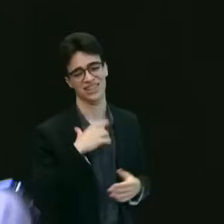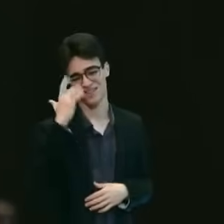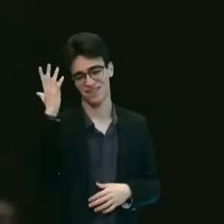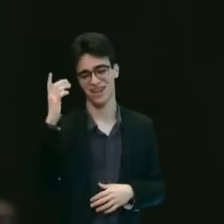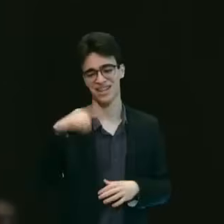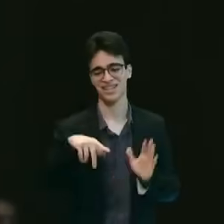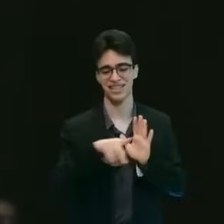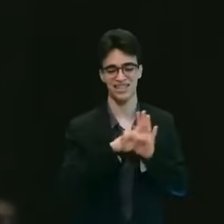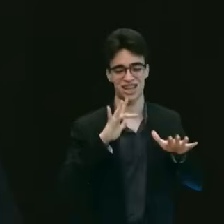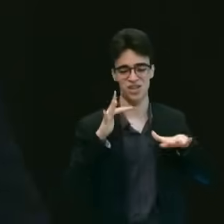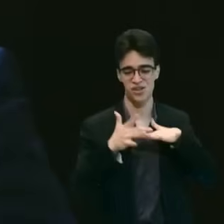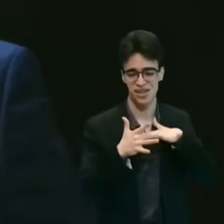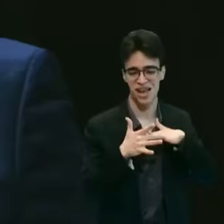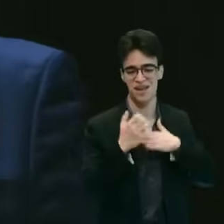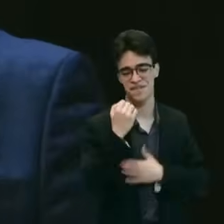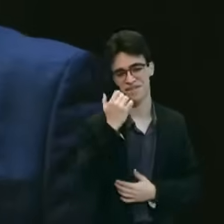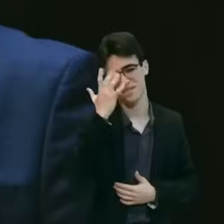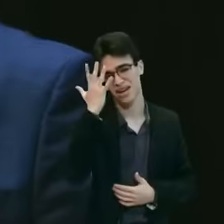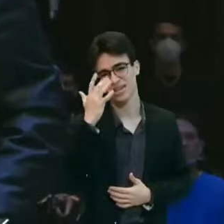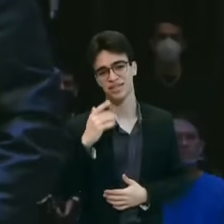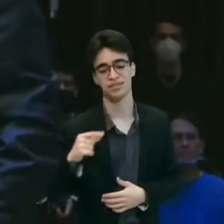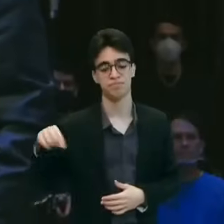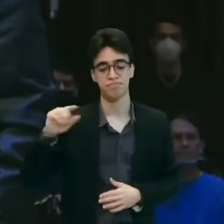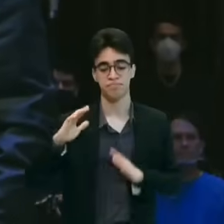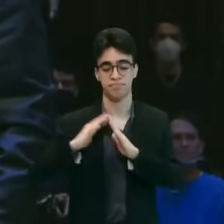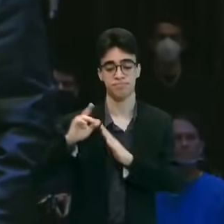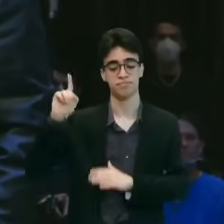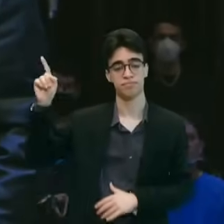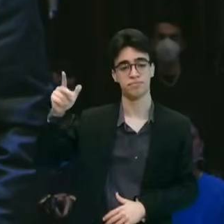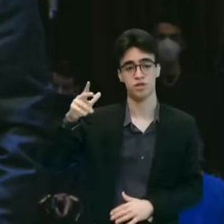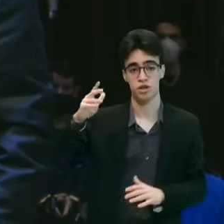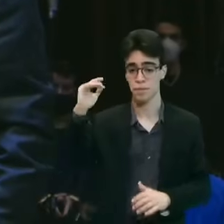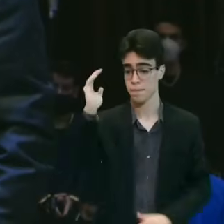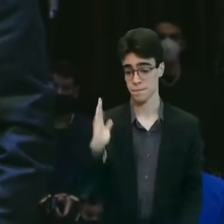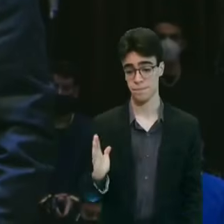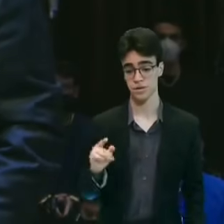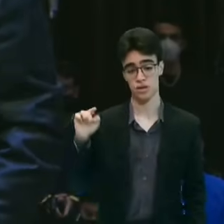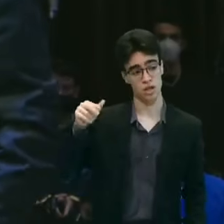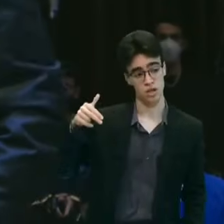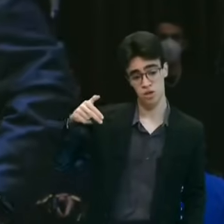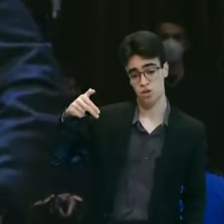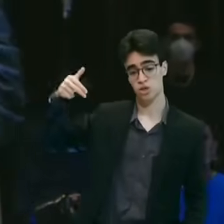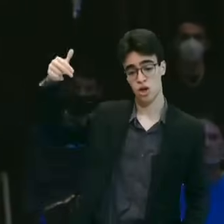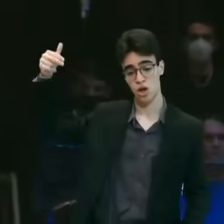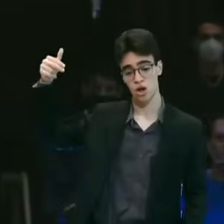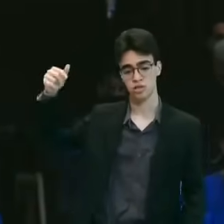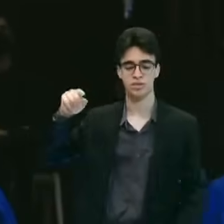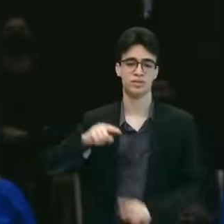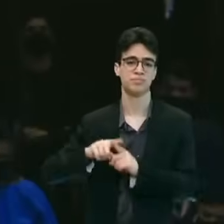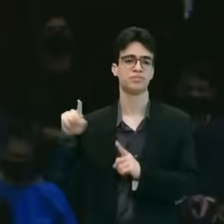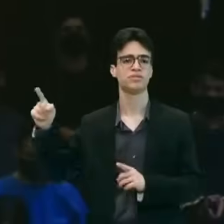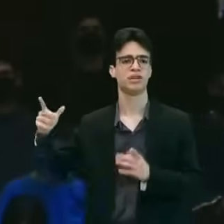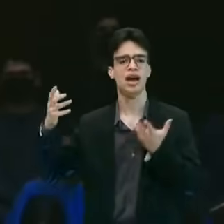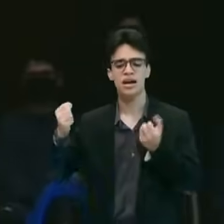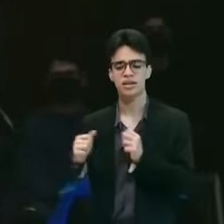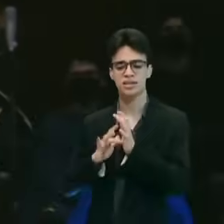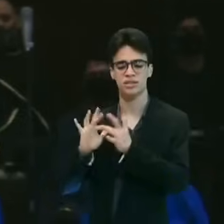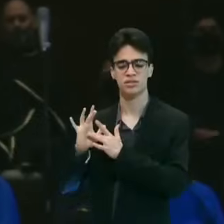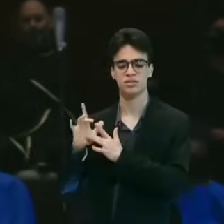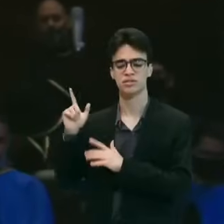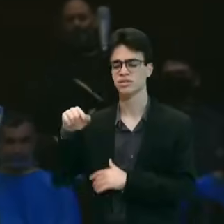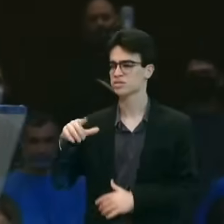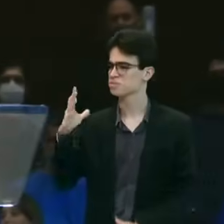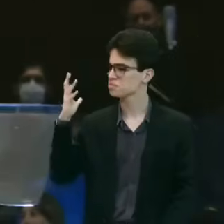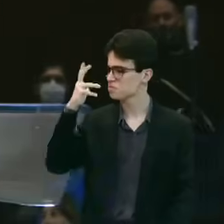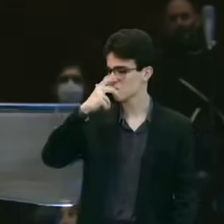meios eletrônicos e tal. Moram hoje no nordeste do país. Mas a conversão deles foi tão bonita, né? Foi num